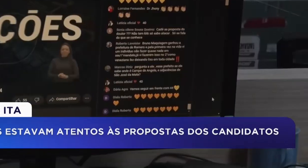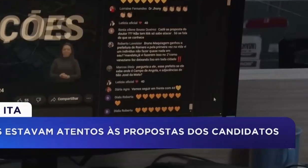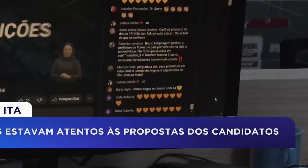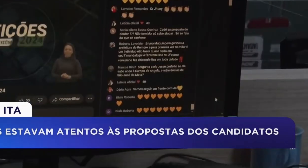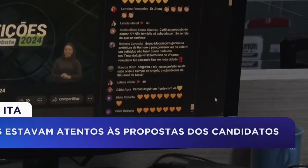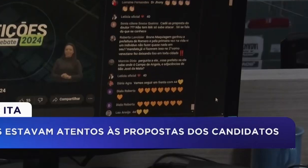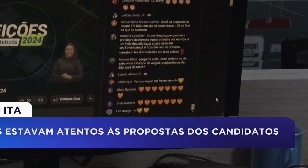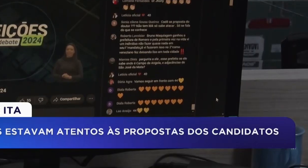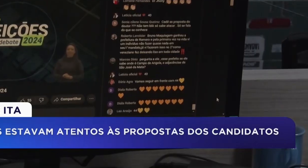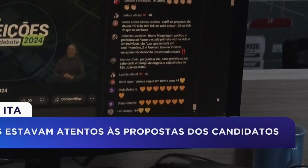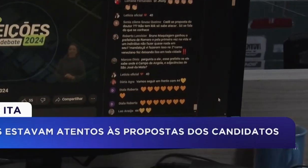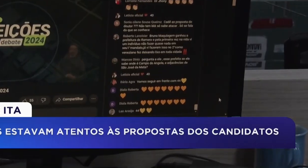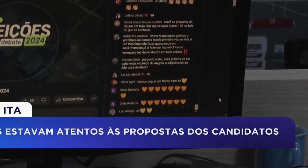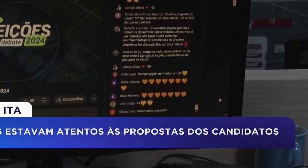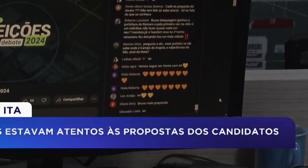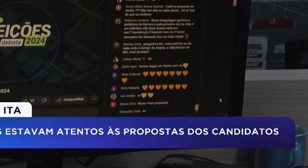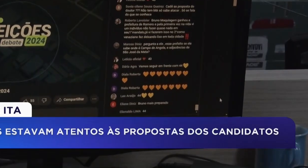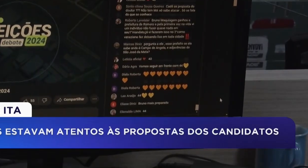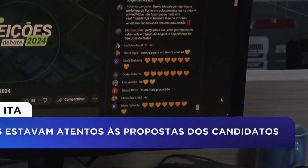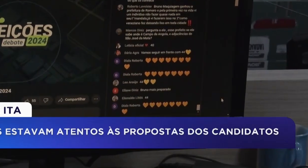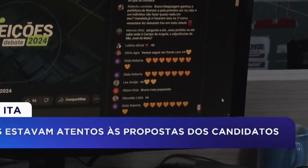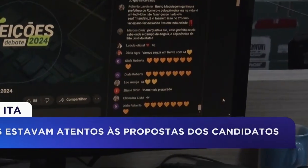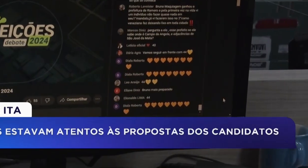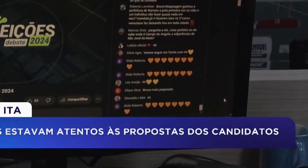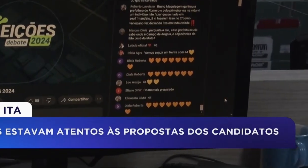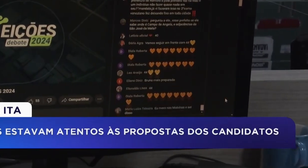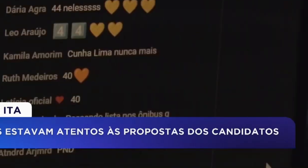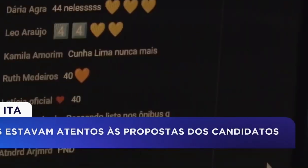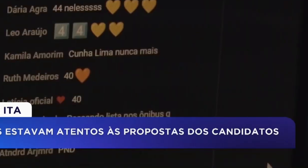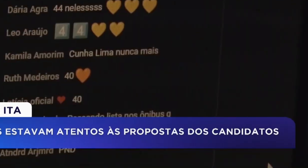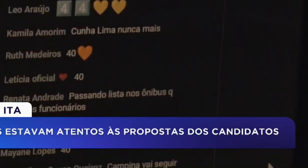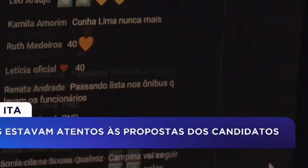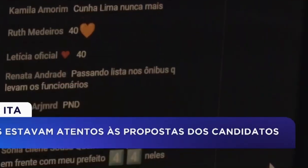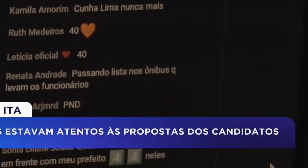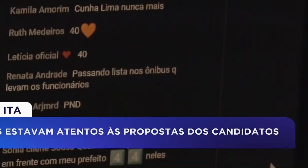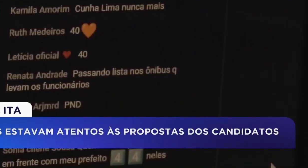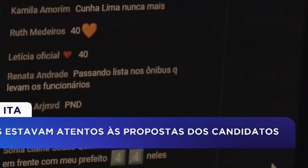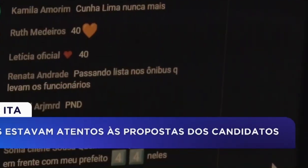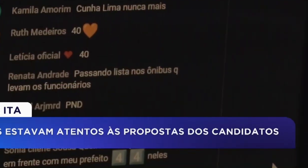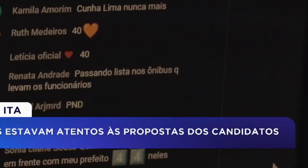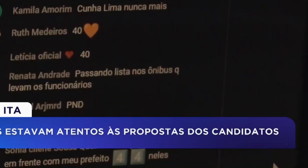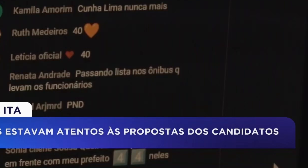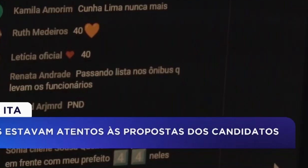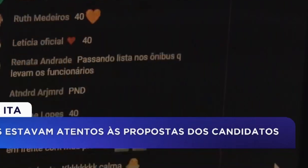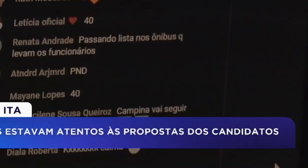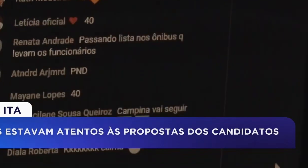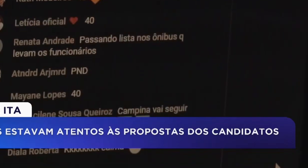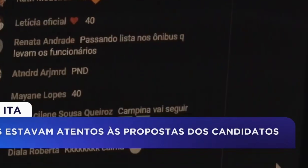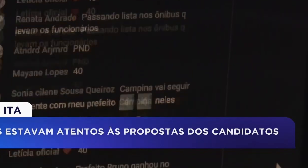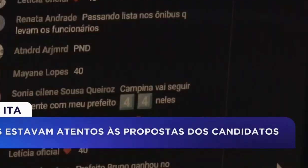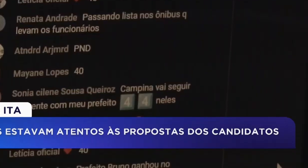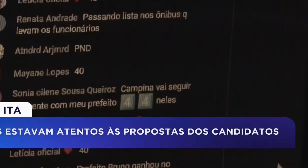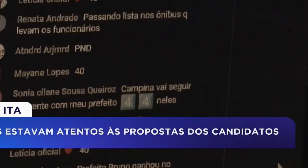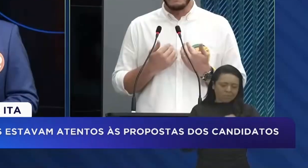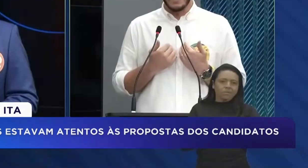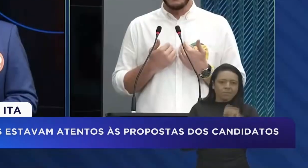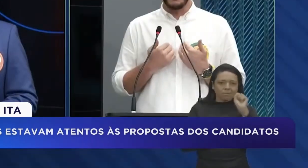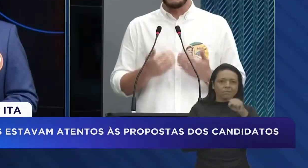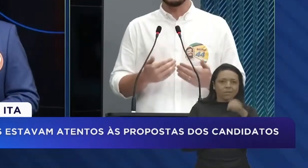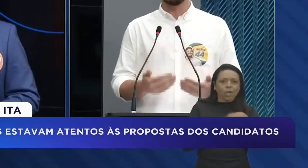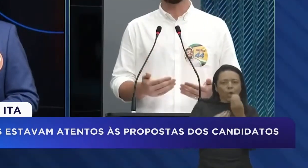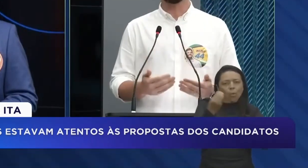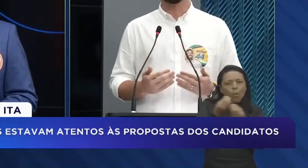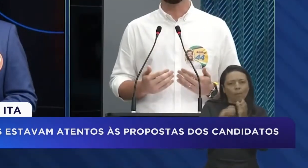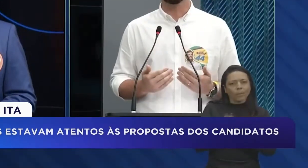eleitores já que o debate foi transmitido ao vivo pelo YouTube durante a exibição o chat ficou bastante agitado